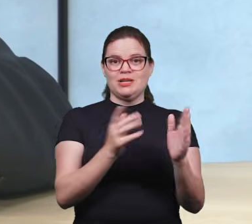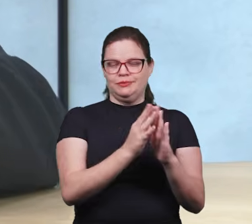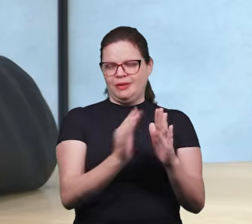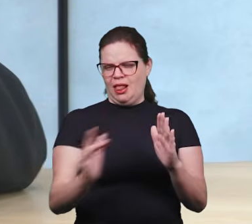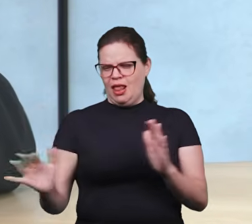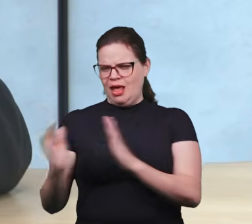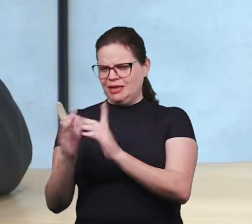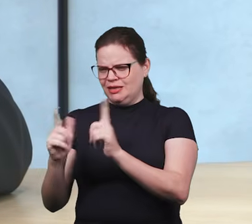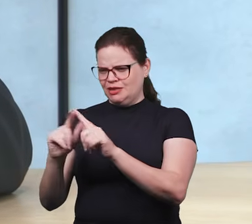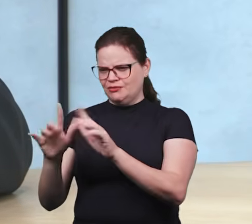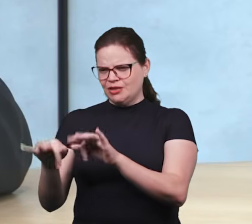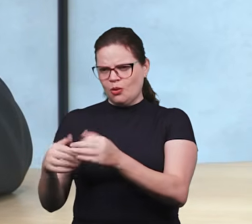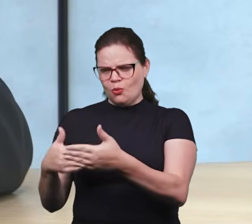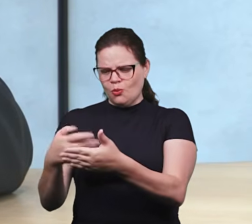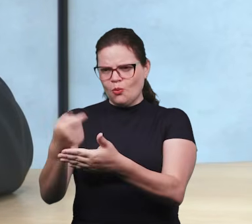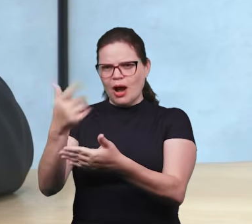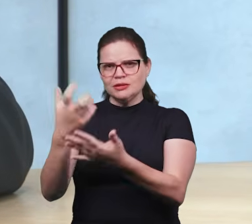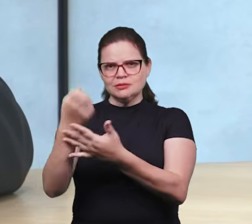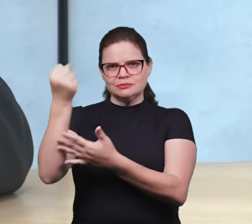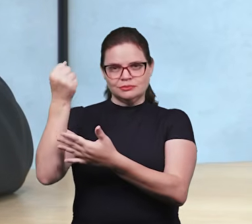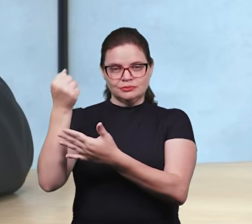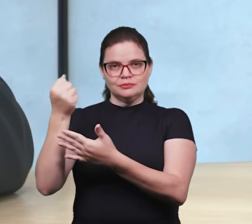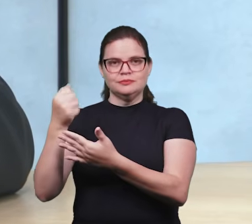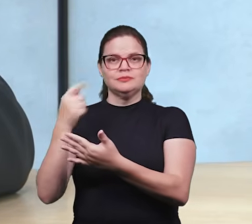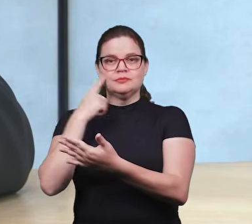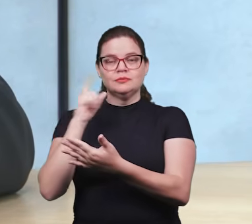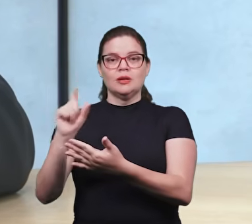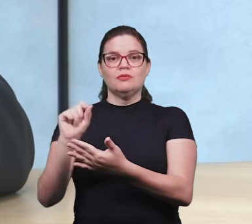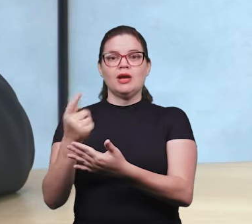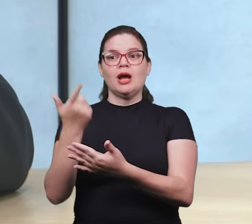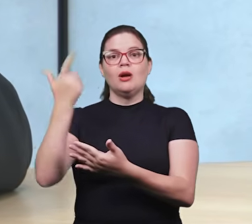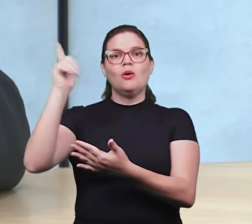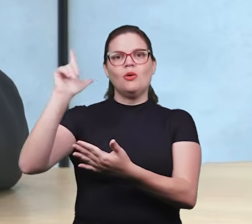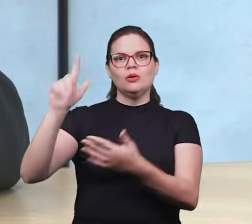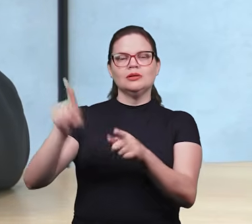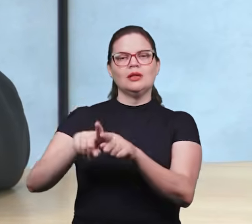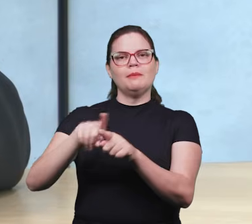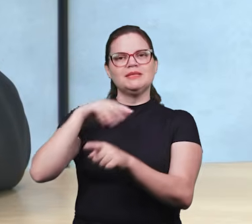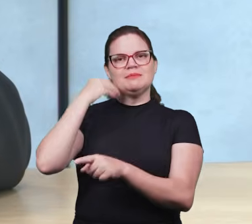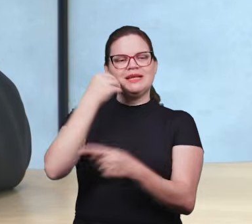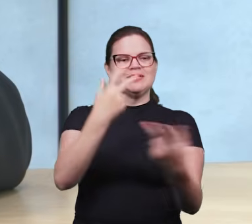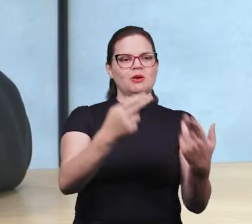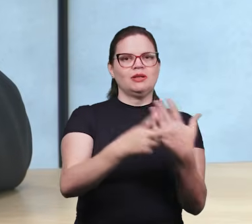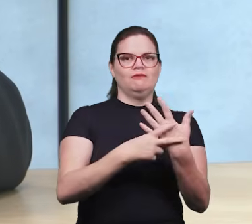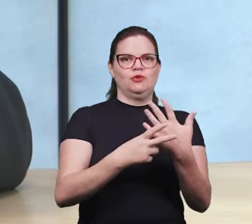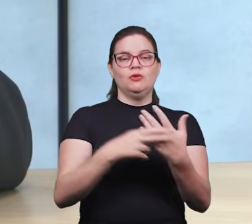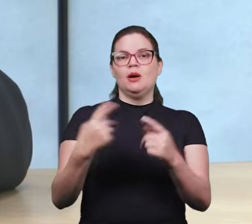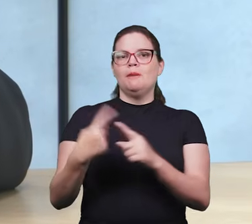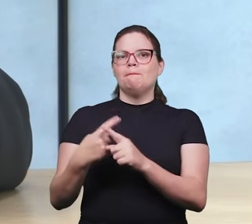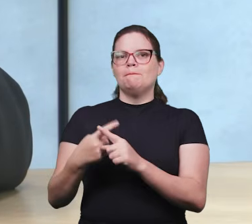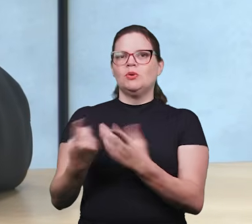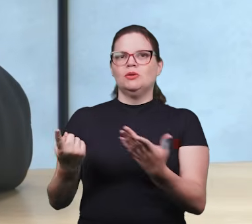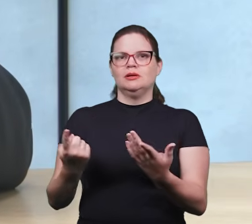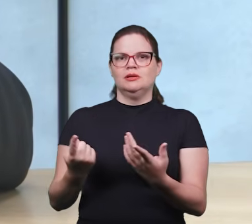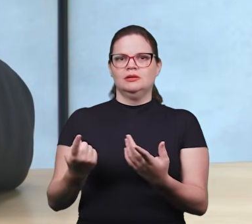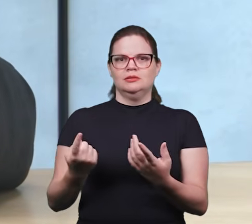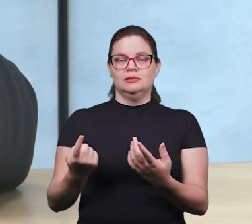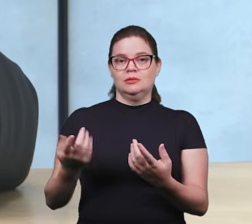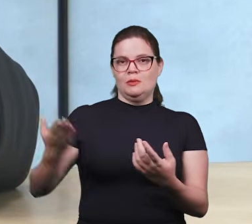da igreja já para a saída, para o arrebatamento. Então, lá, o que a igreja tinha? Ela tinha